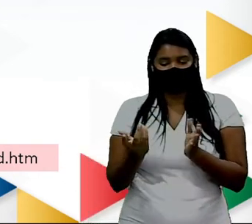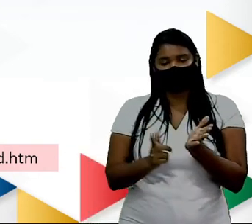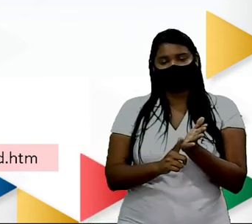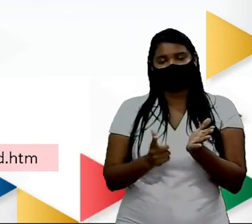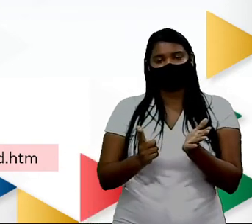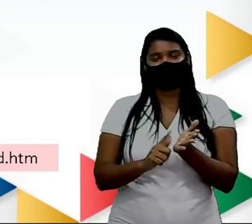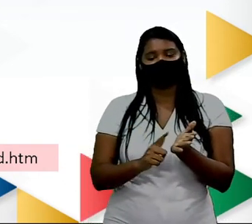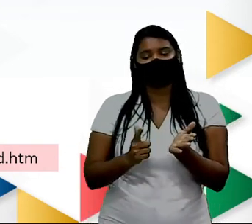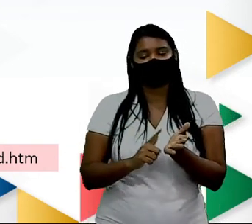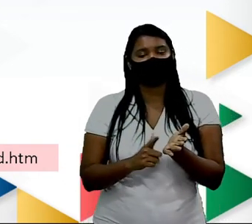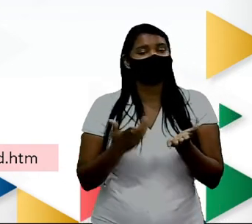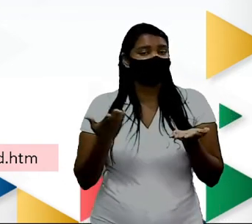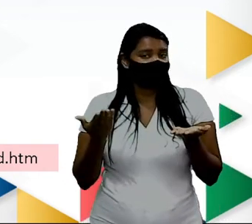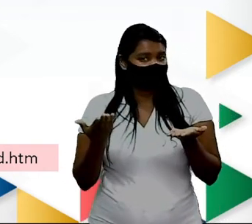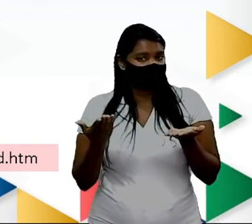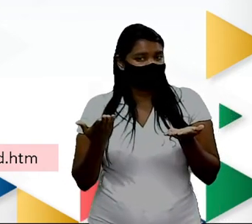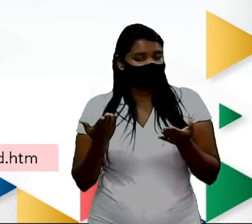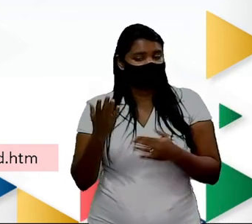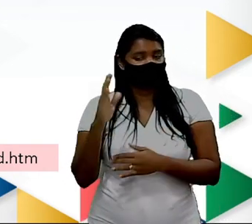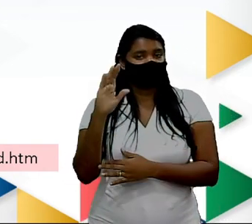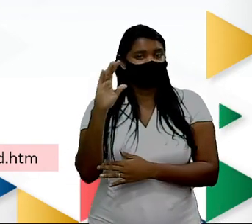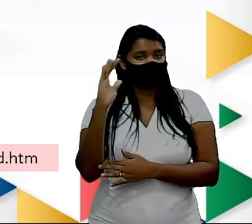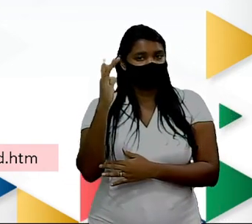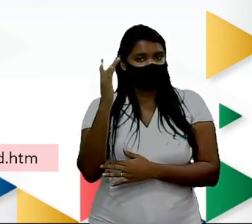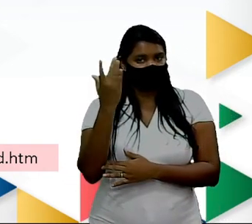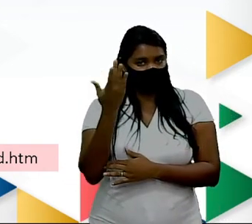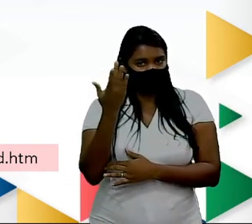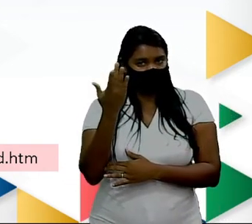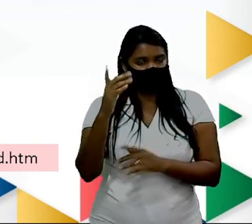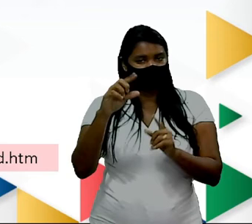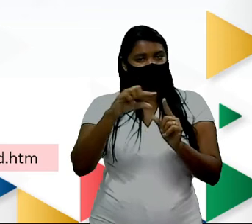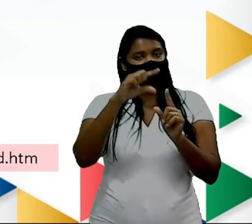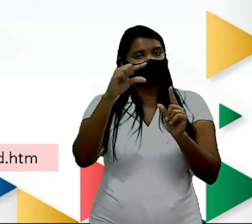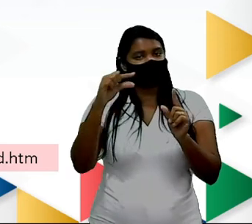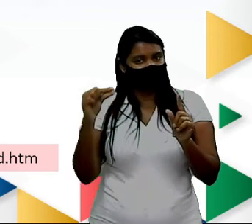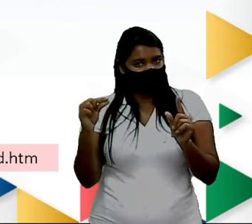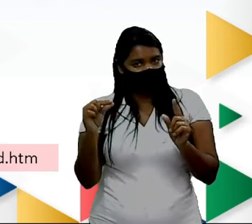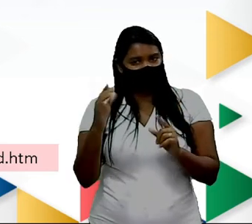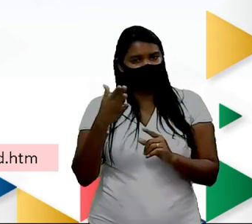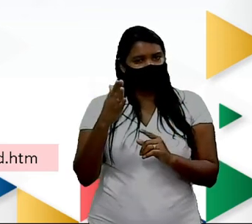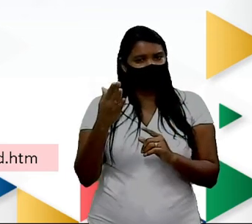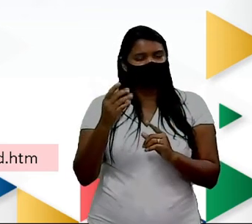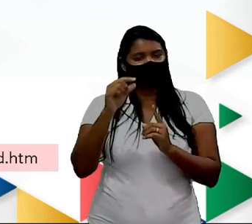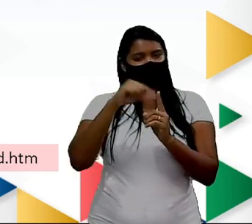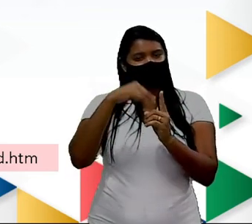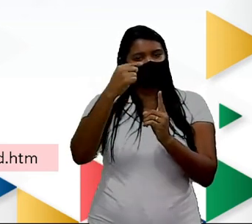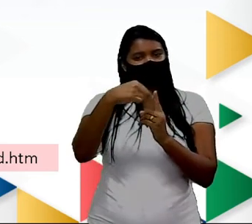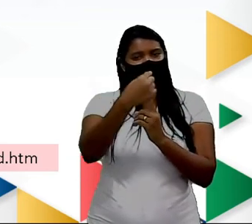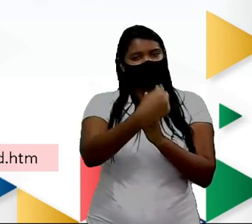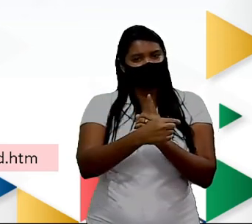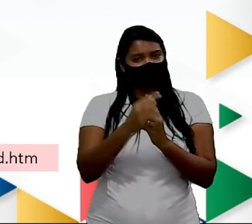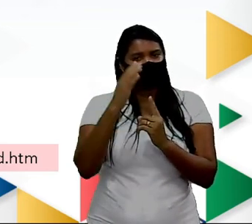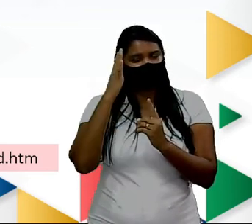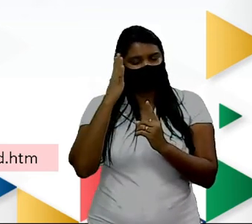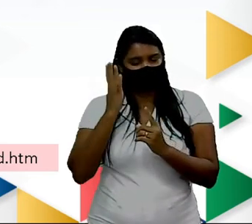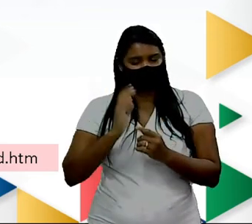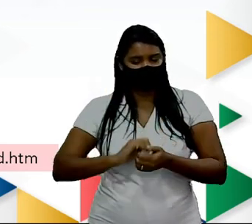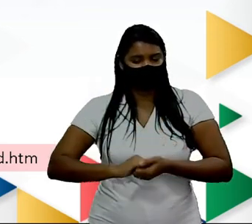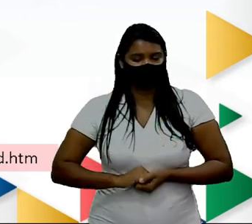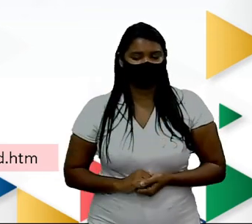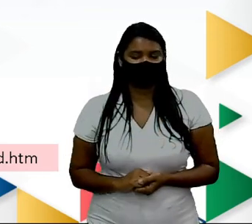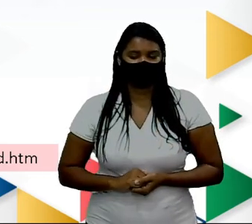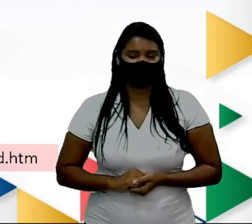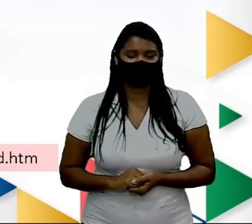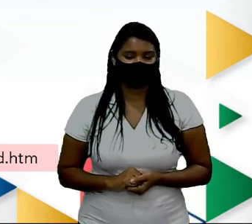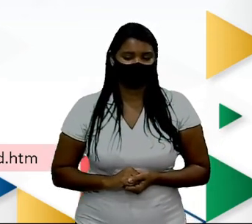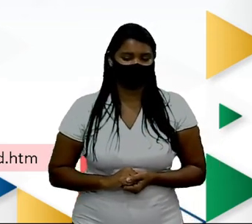mas na verdade era uma planta que se dizem, né, muito próximo da bananeira, porque se descascava, né, tirava